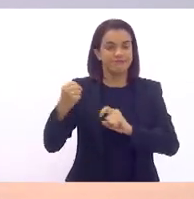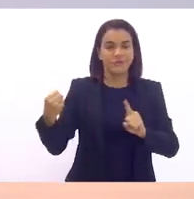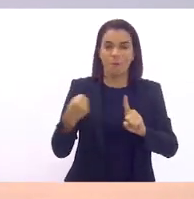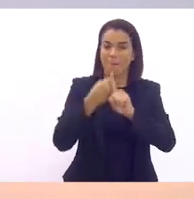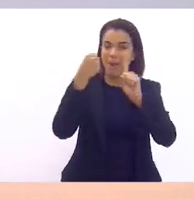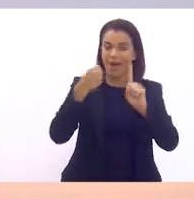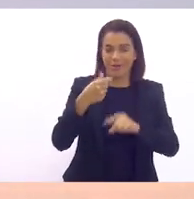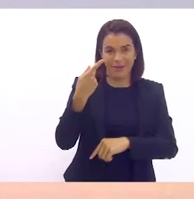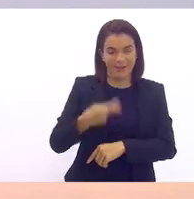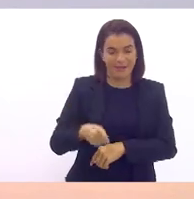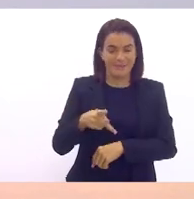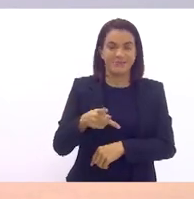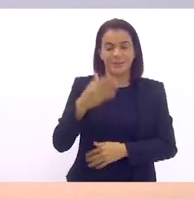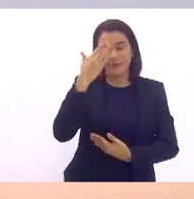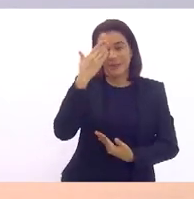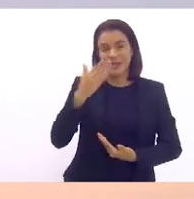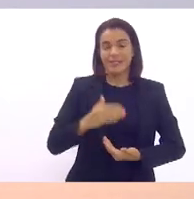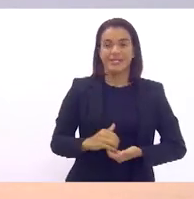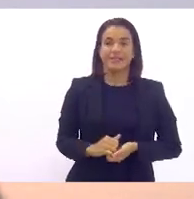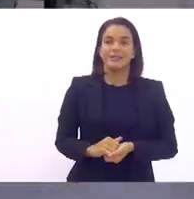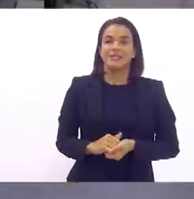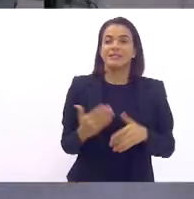estado do Rio de Janeiro muito